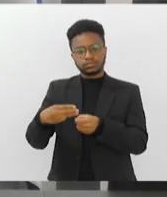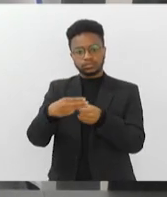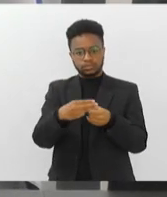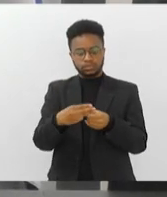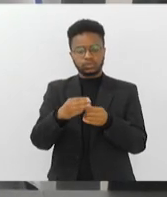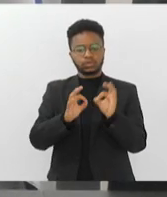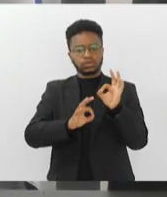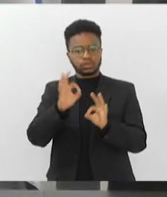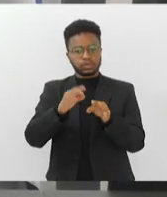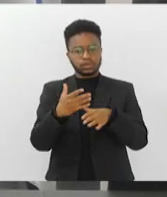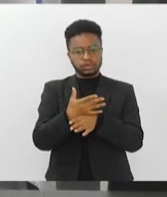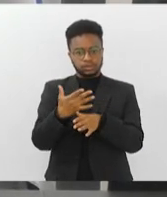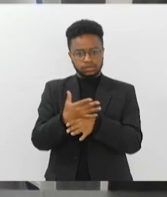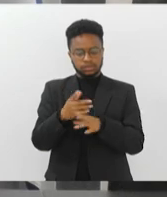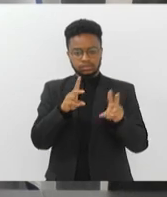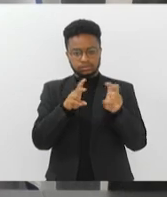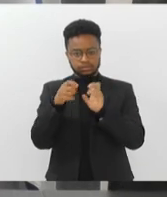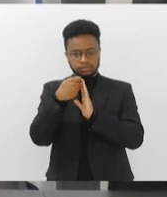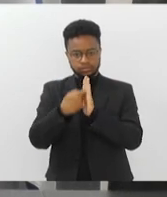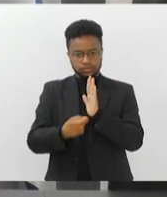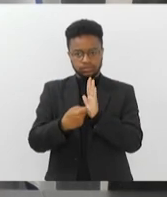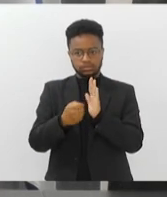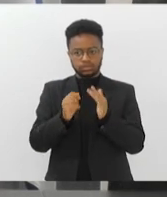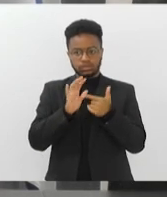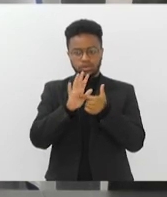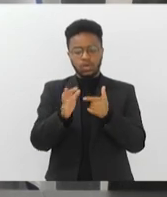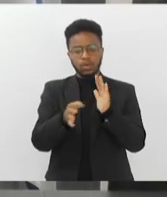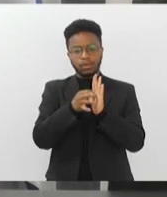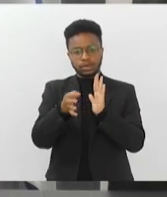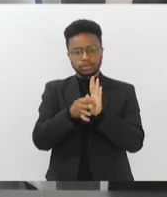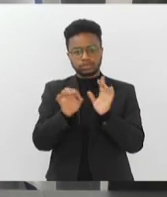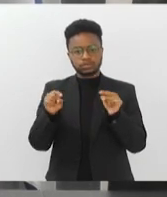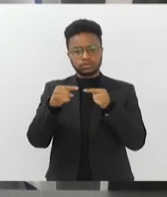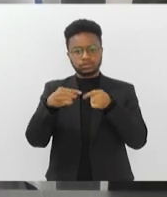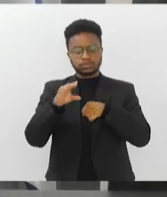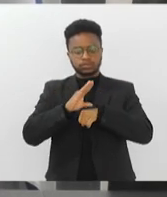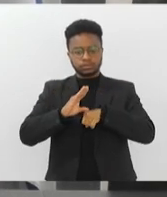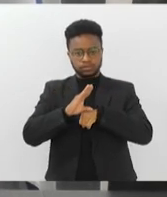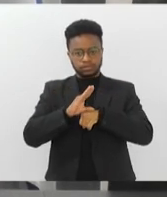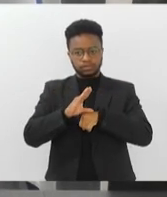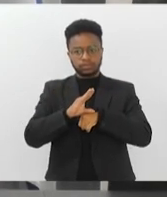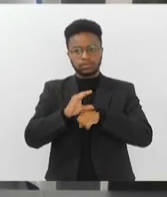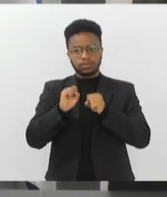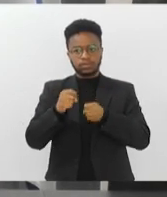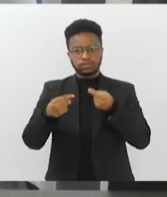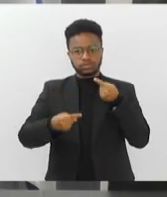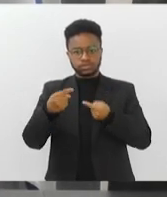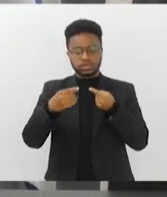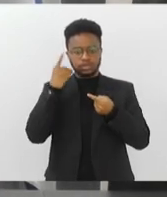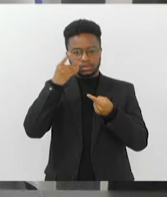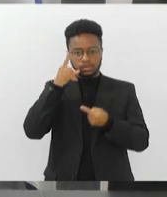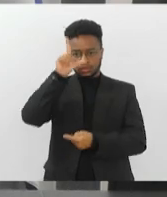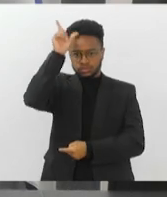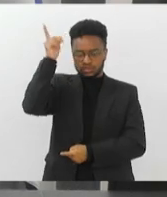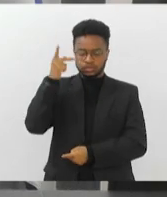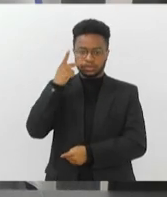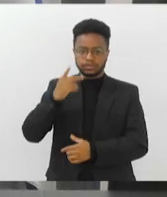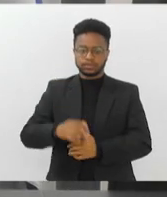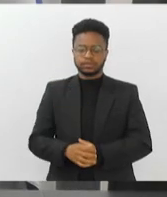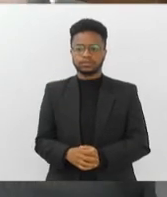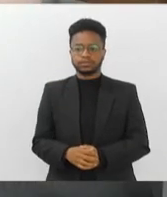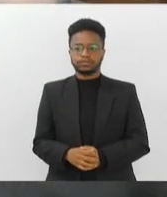ordenamento urbano na forma que menciona. O parecer do doutor Serginho foi pela constitucionalidade em discussão, deputado Luiz Paulo. Presidente,